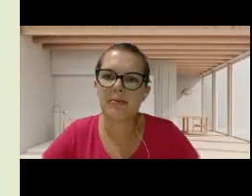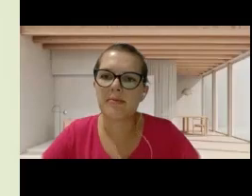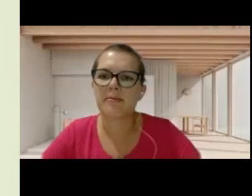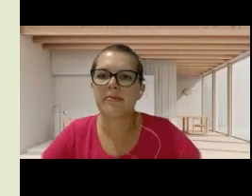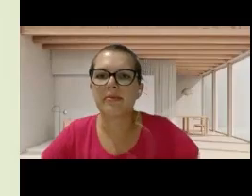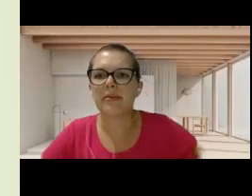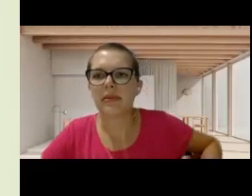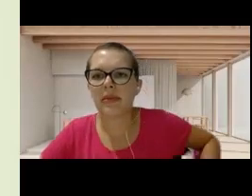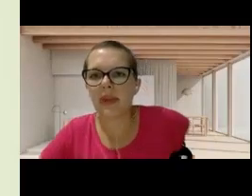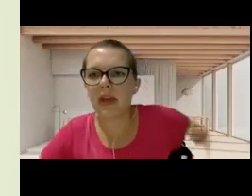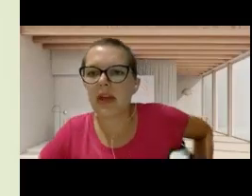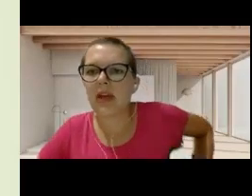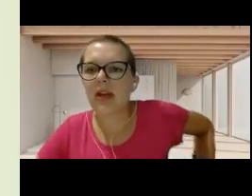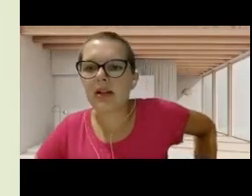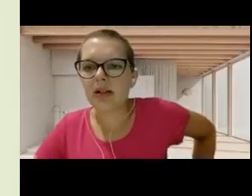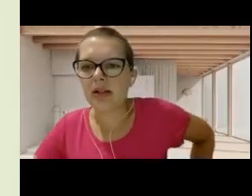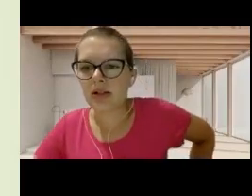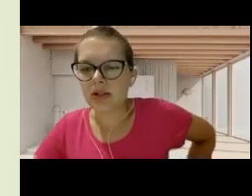bom? Seguindo.